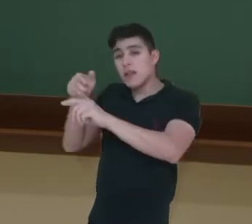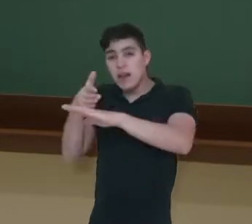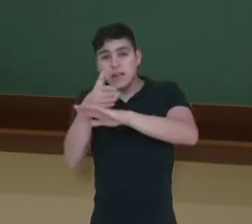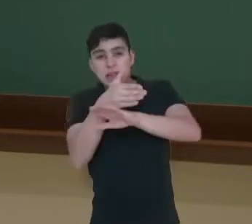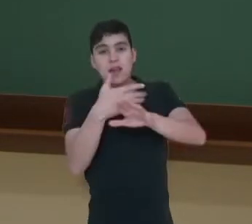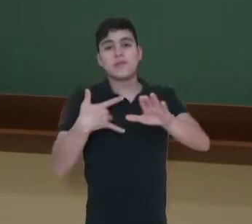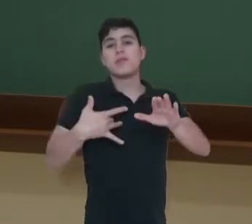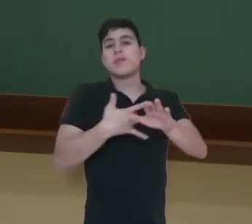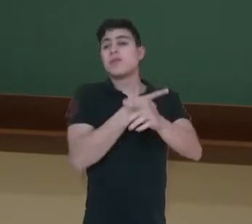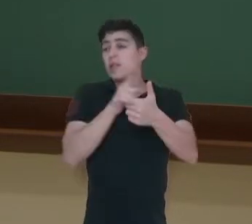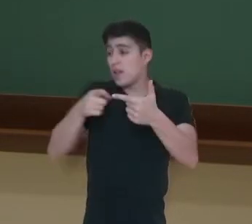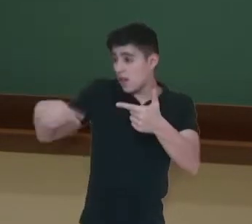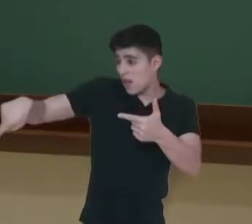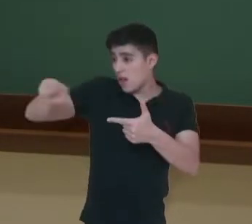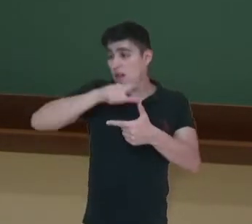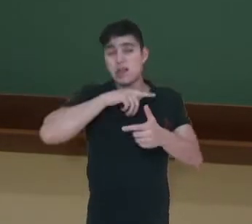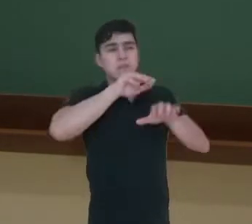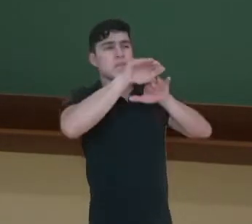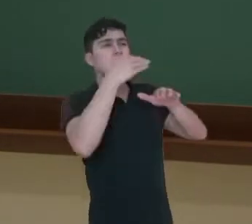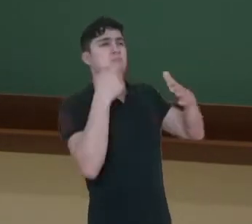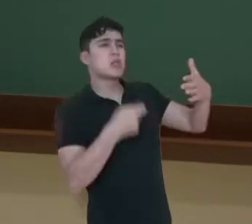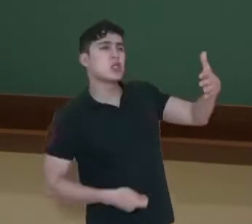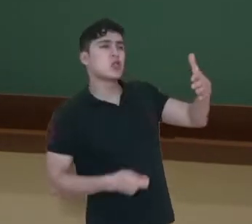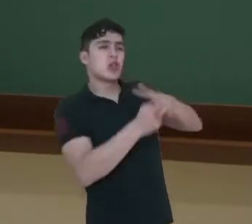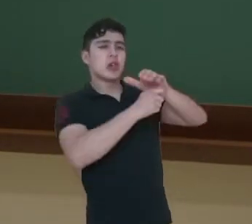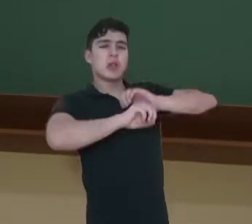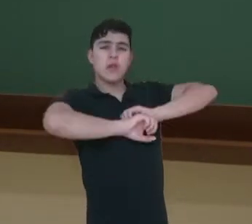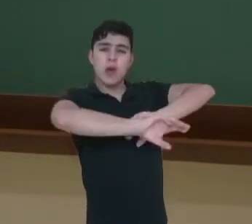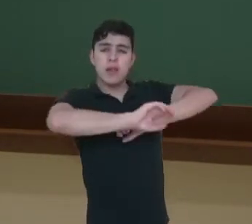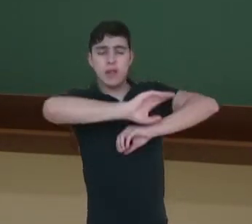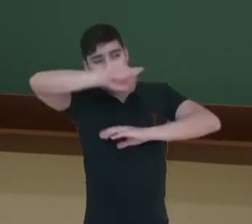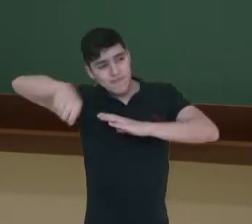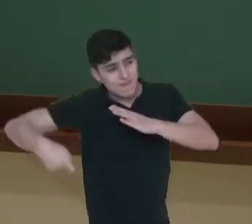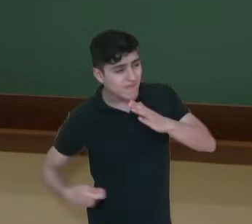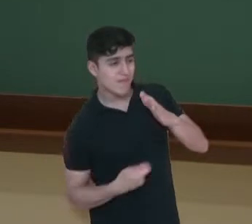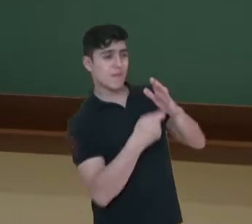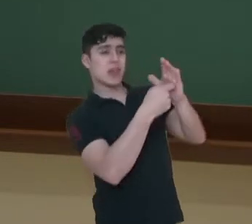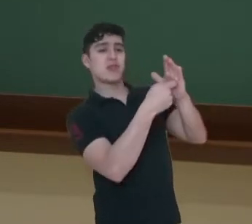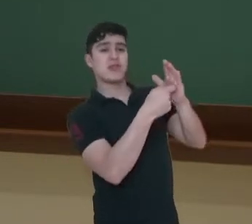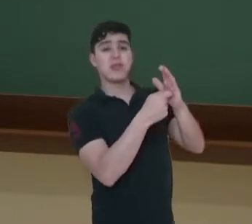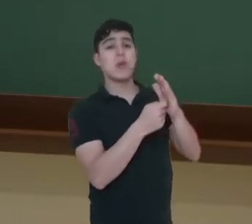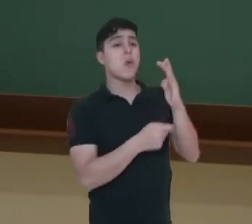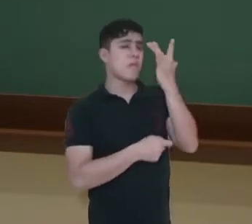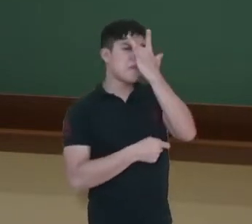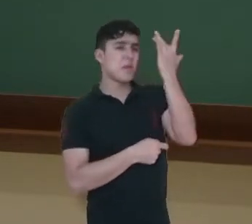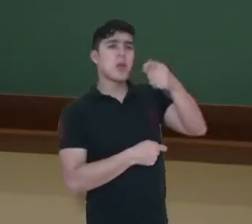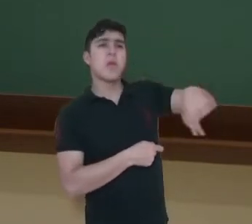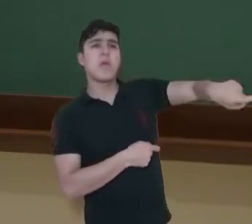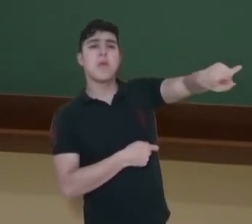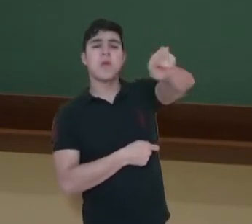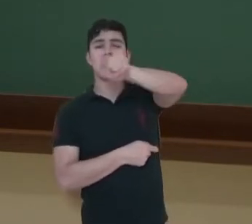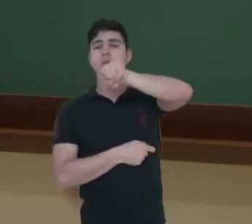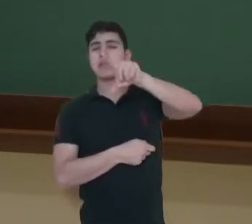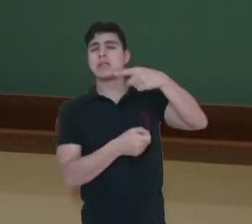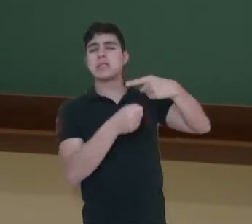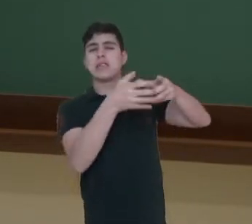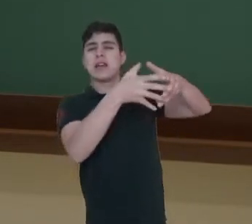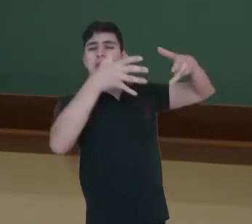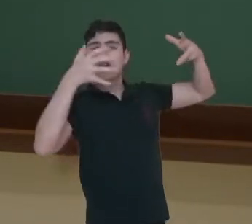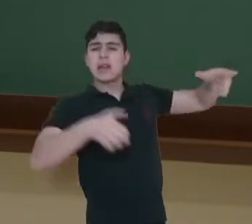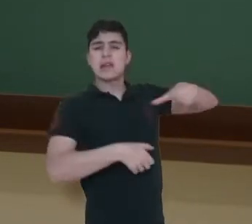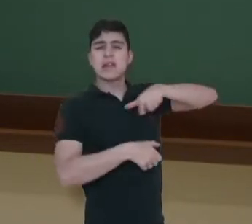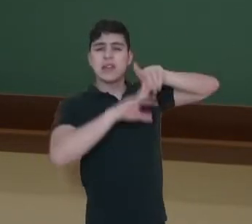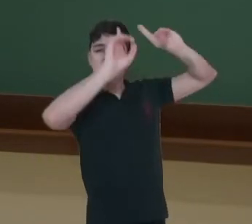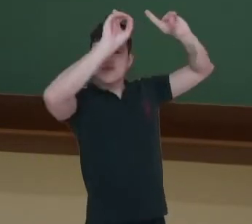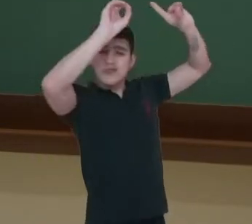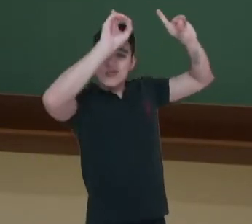que elas tenham a voz de pedir acesso à educação, tenham a voz de pedir tudo aquilo que uma pessoa numa cidade grande tem direito